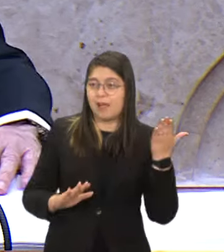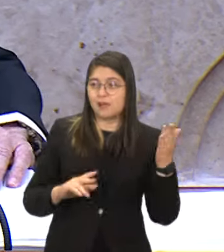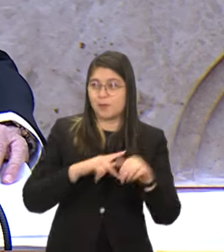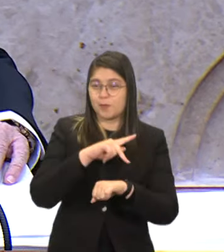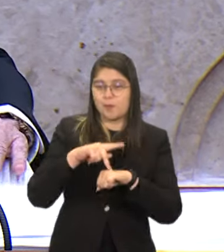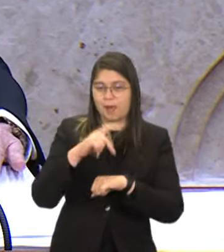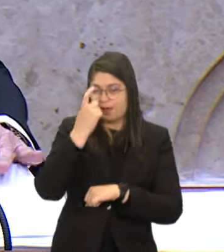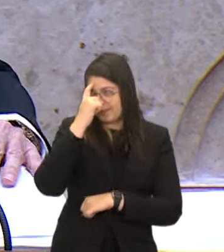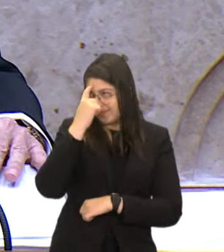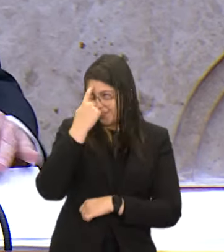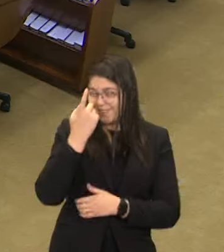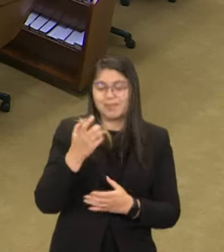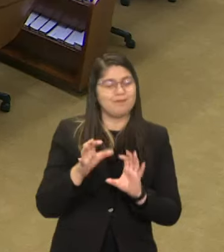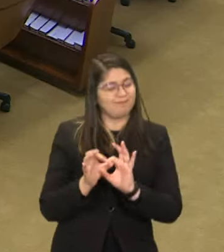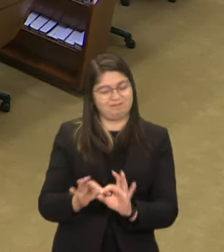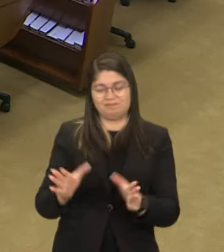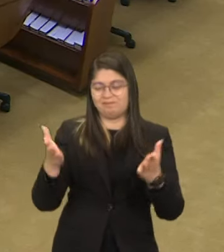pode ficar à vontade, presidente.